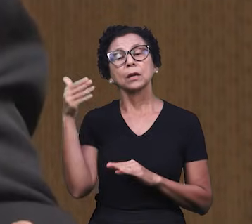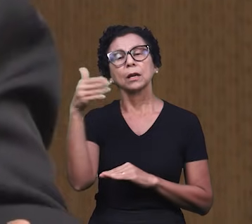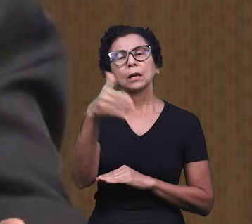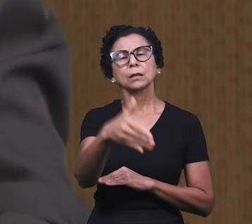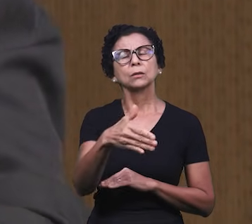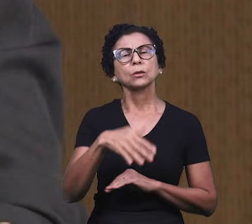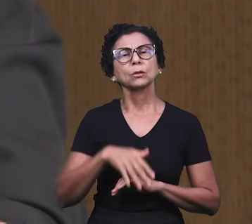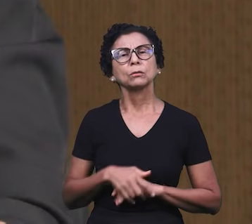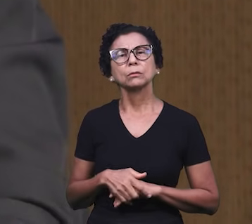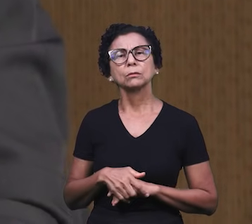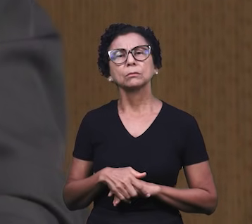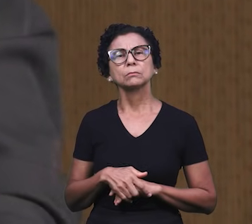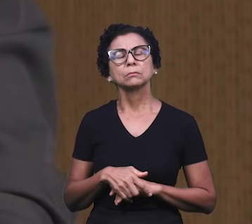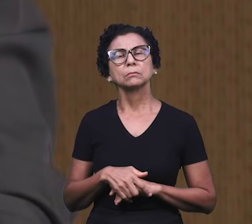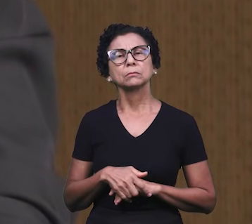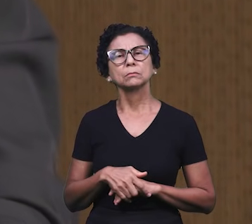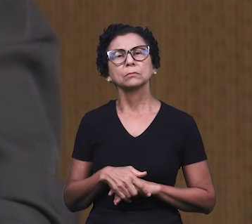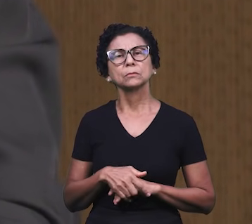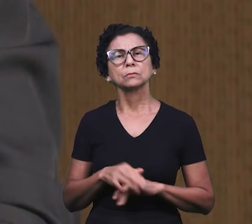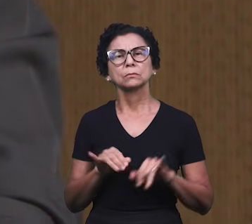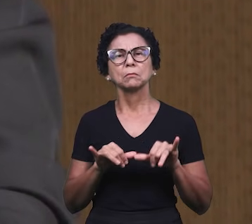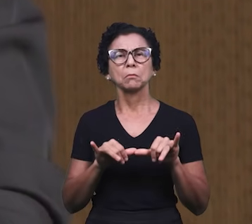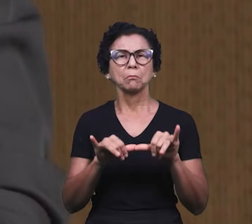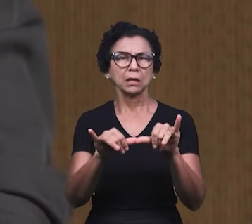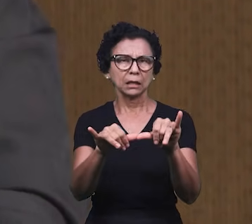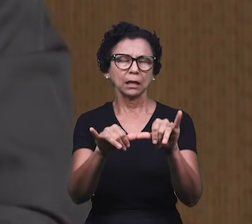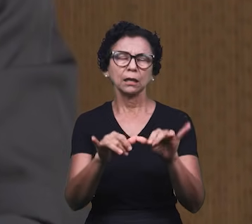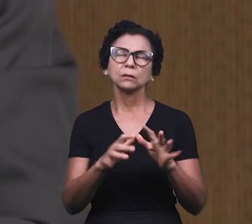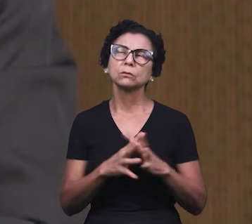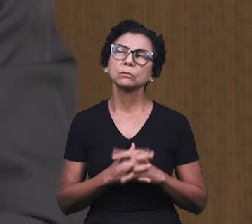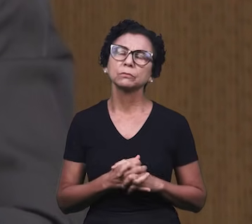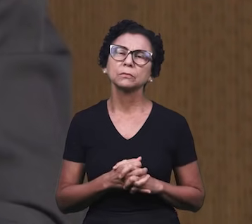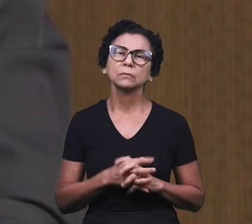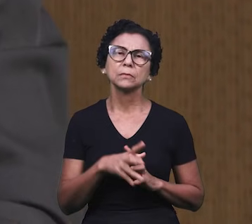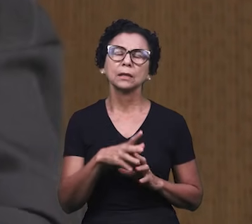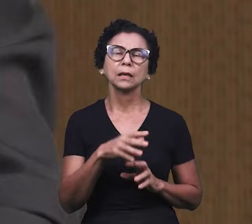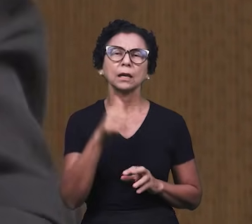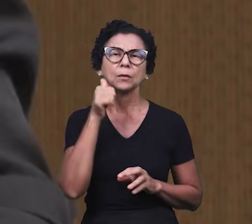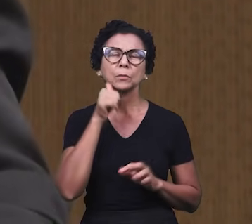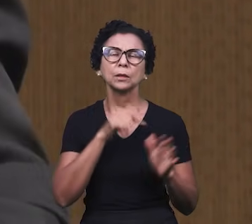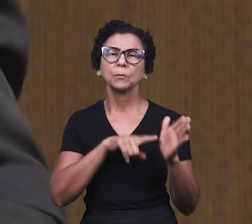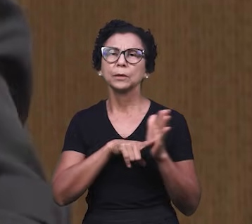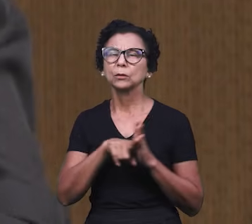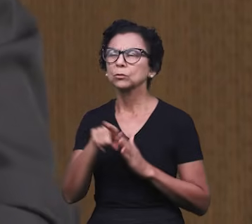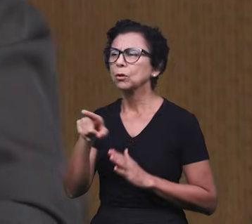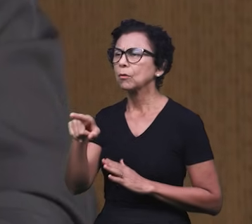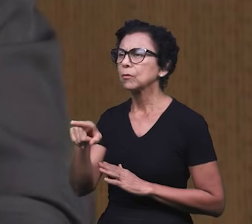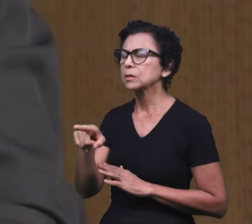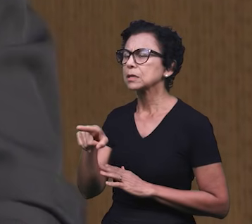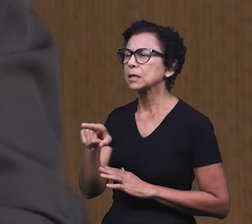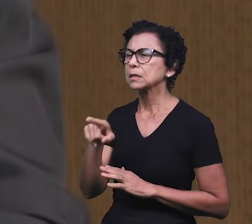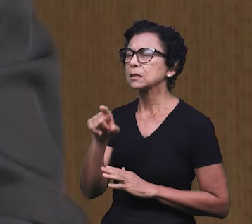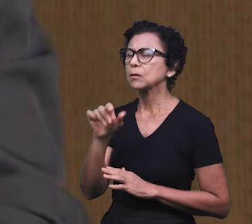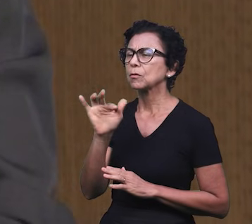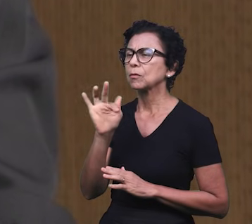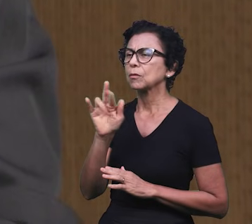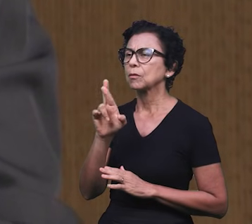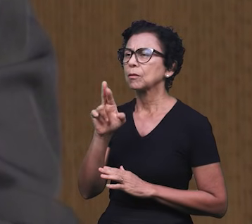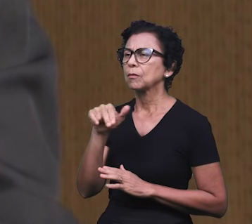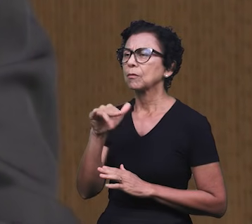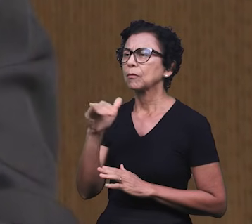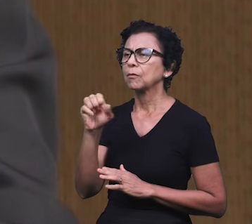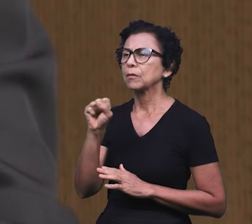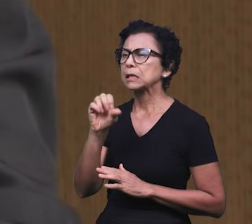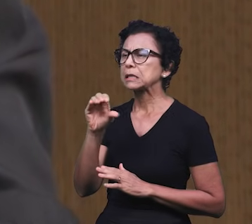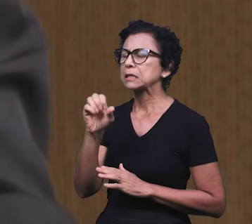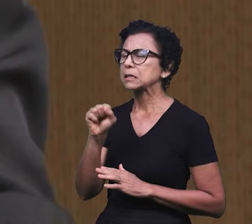Cristã Maranata? E ela já pegou, né? Tem aquele tino de jornalista, eu falei, por que você é Maranata? Mas por quê?